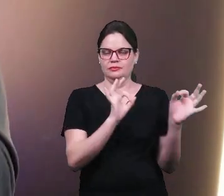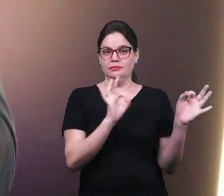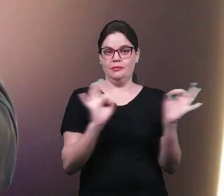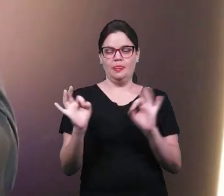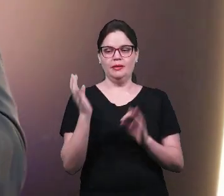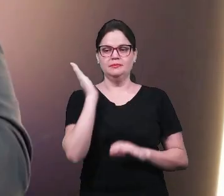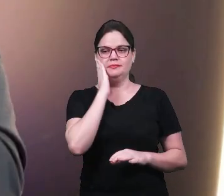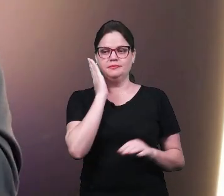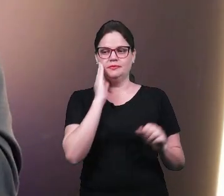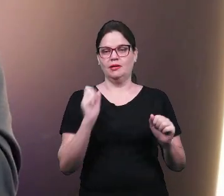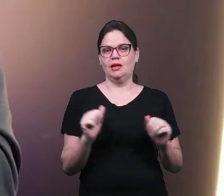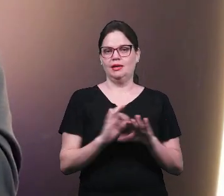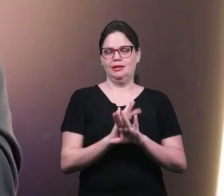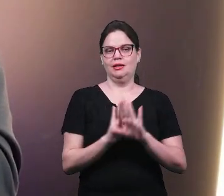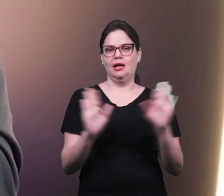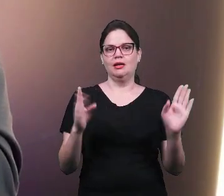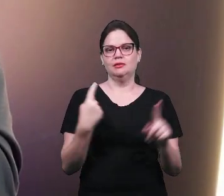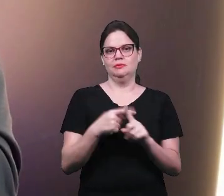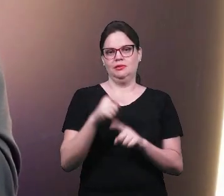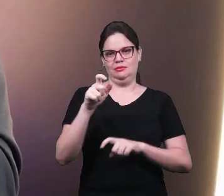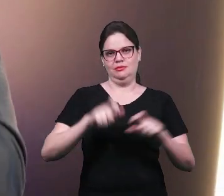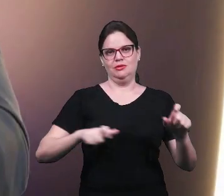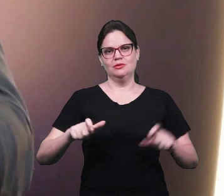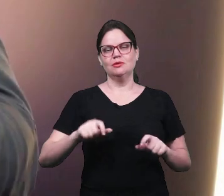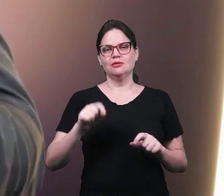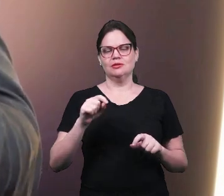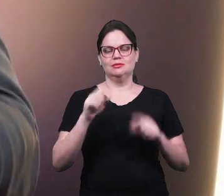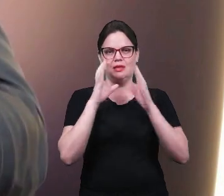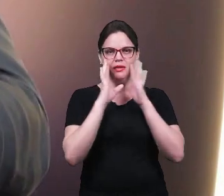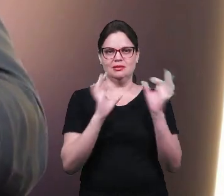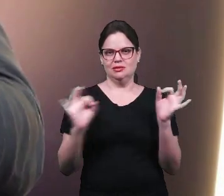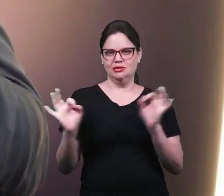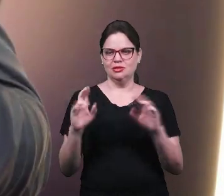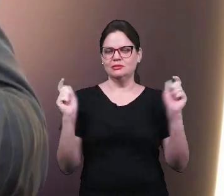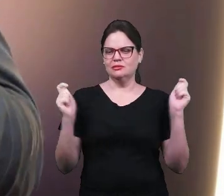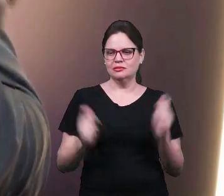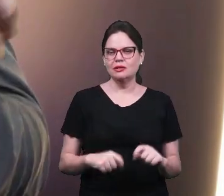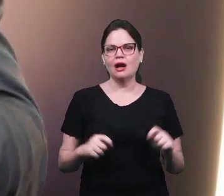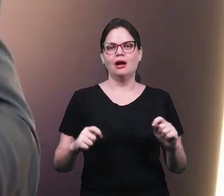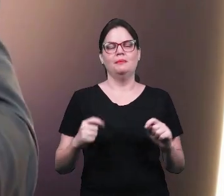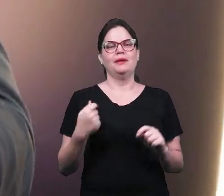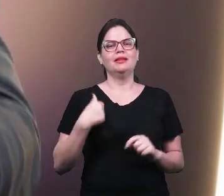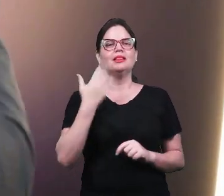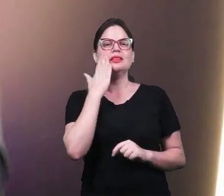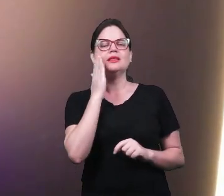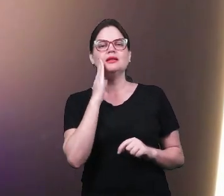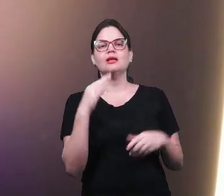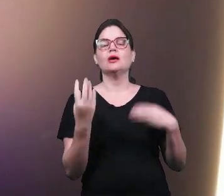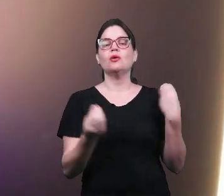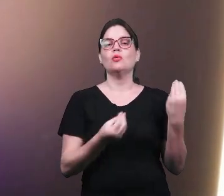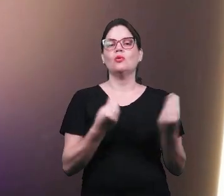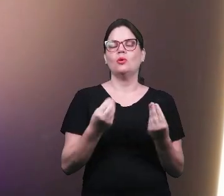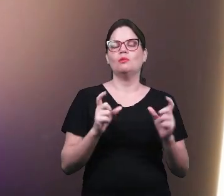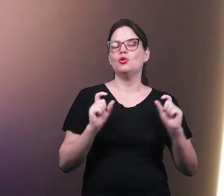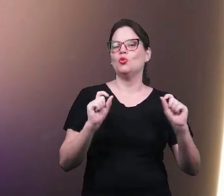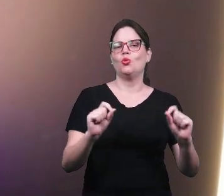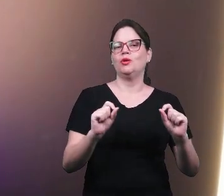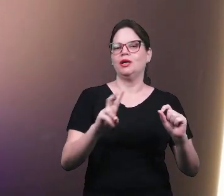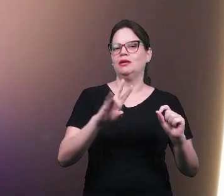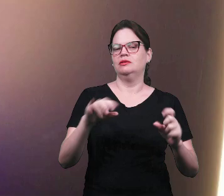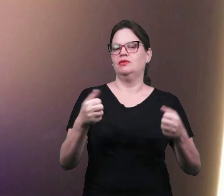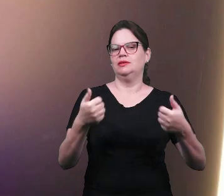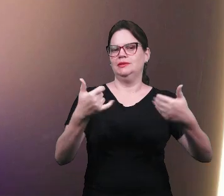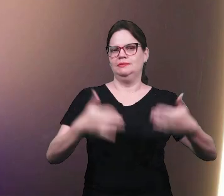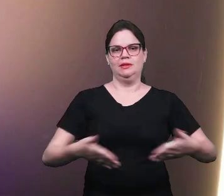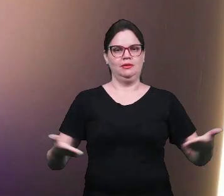assistindo aqui pela TV Manaim, da Igreja da Maranata, possa se situar, se localizar naquilo que nós vamos falar